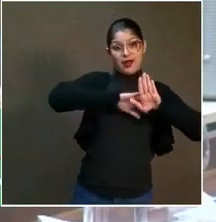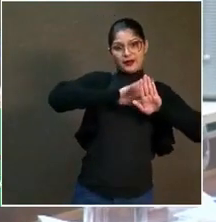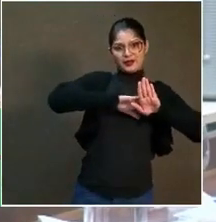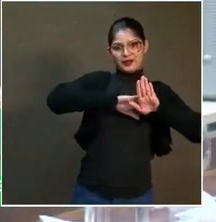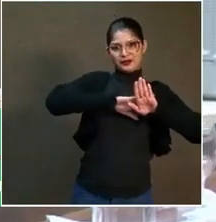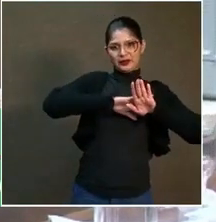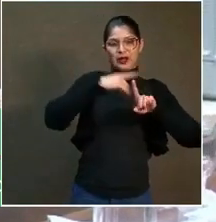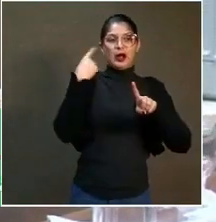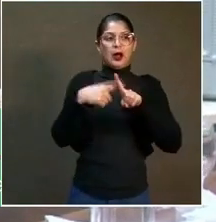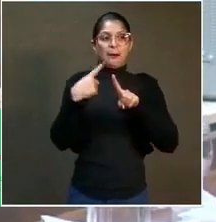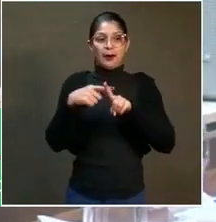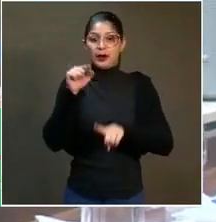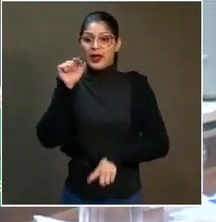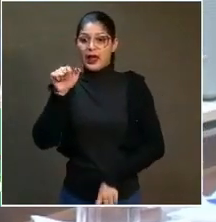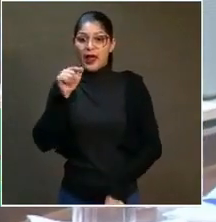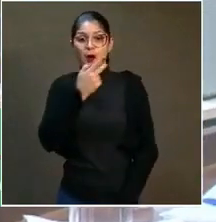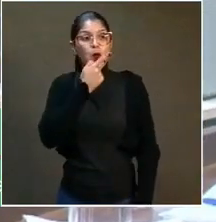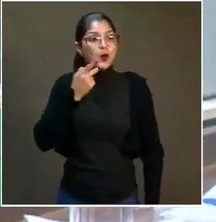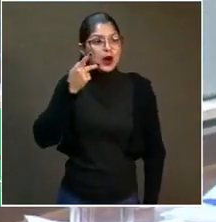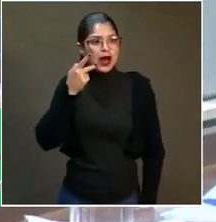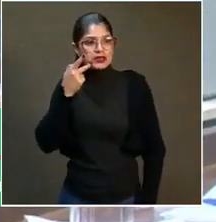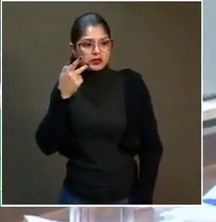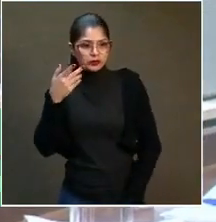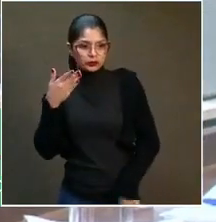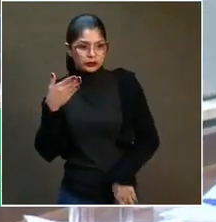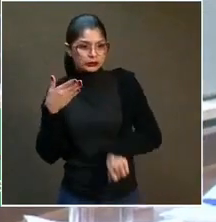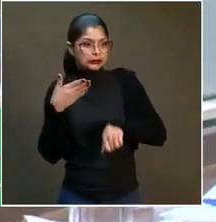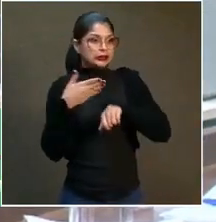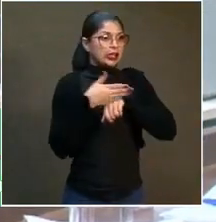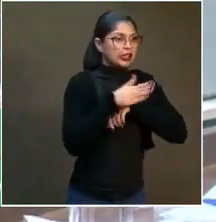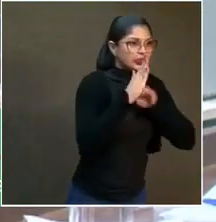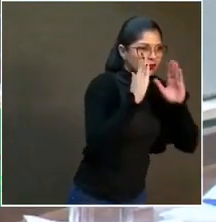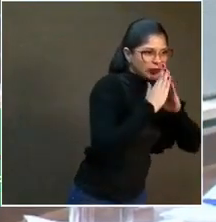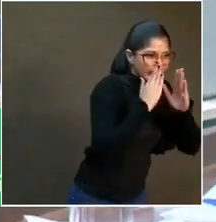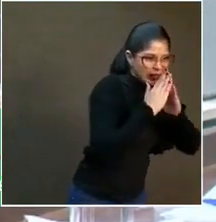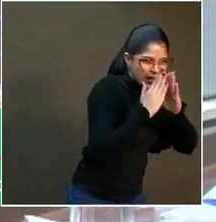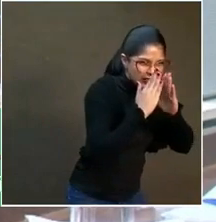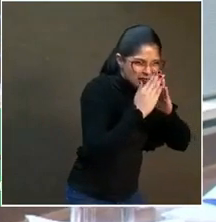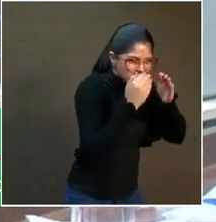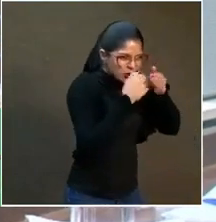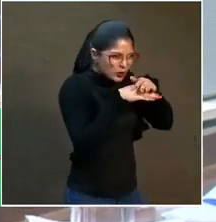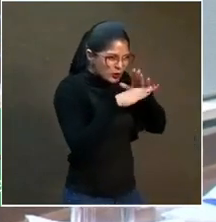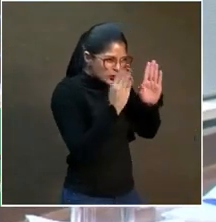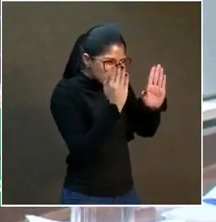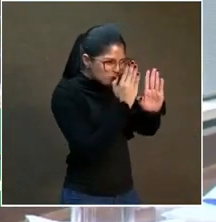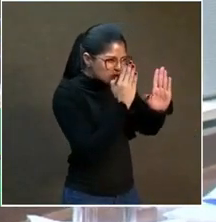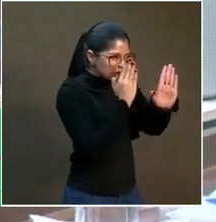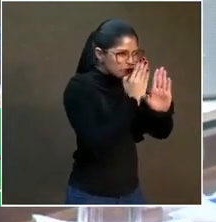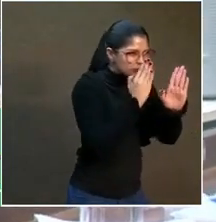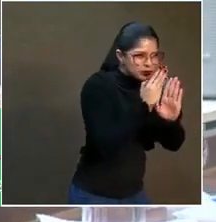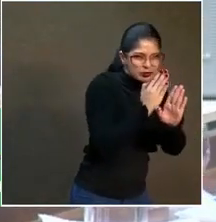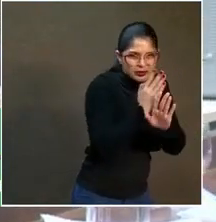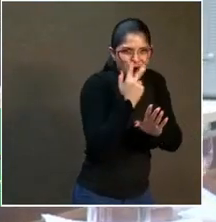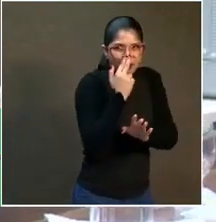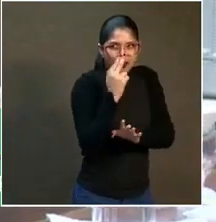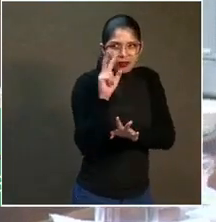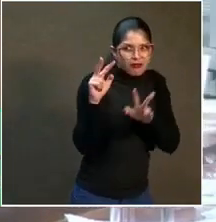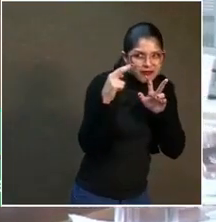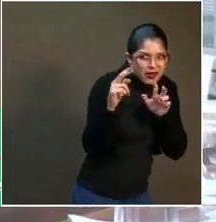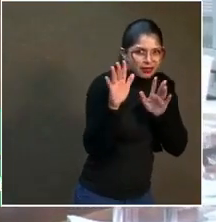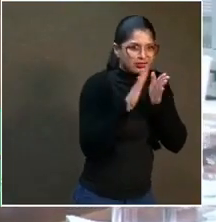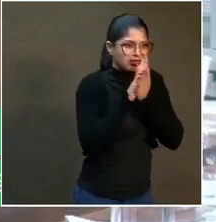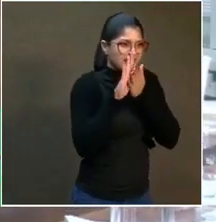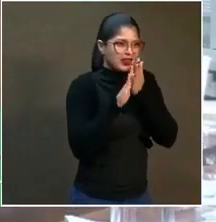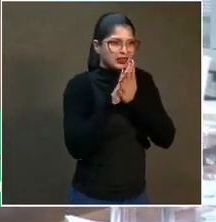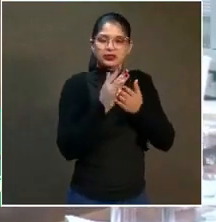Que ele entrou escondido, foi dito pela acusação para vocês. Ele entrou escondido, como ele entrou escondido